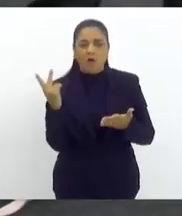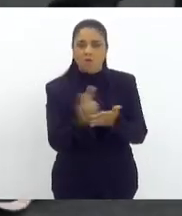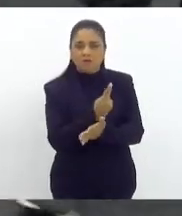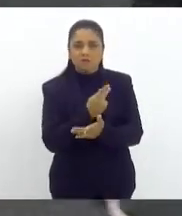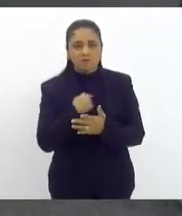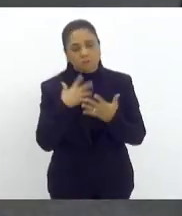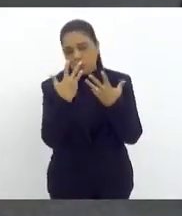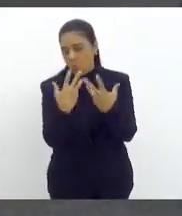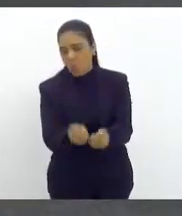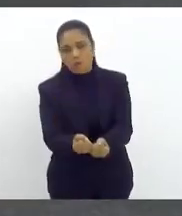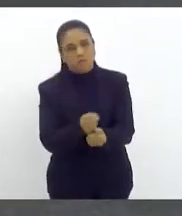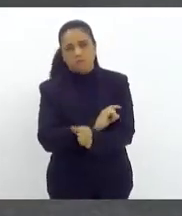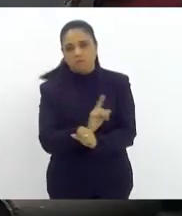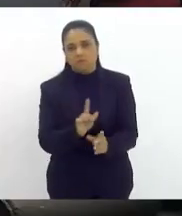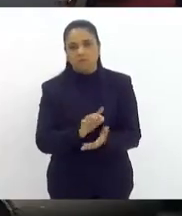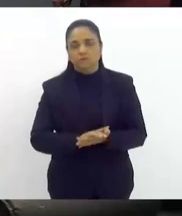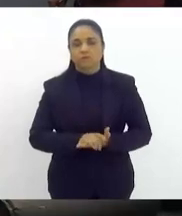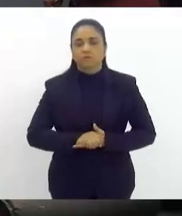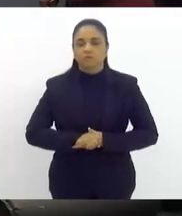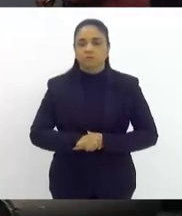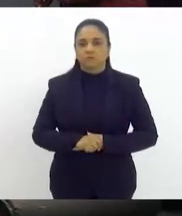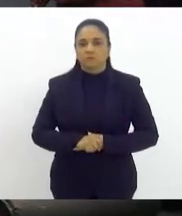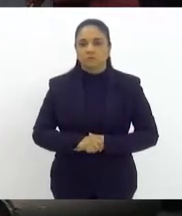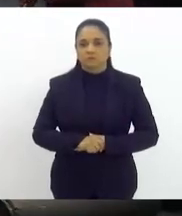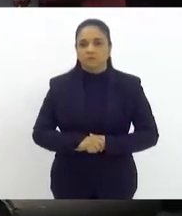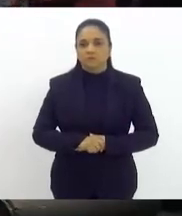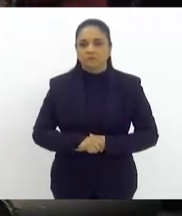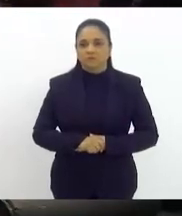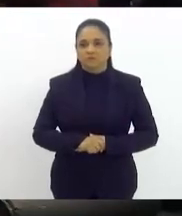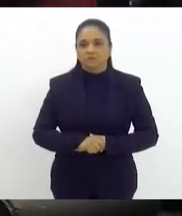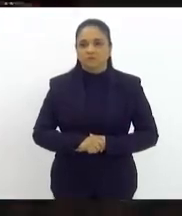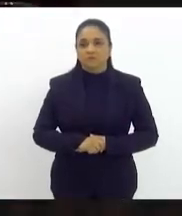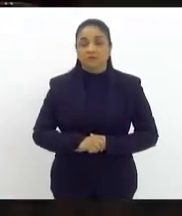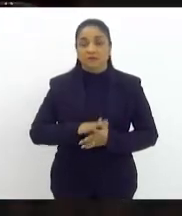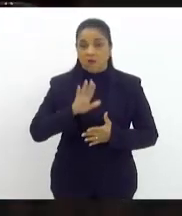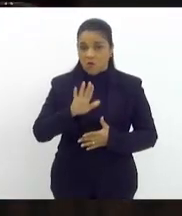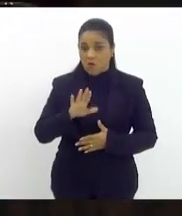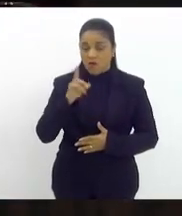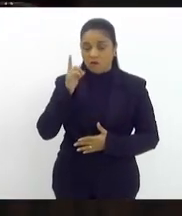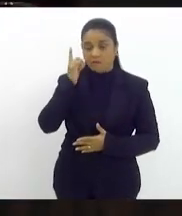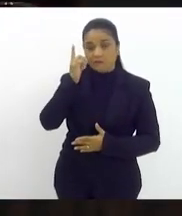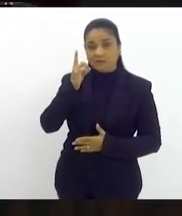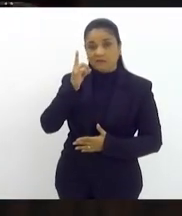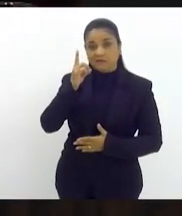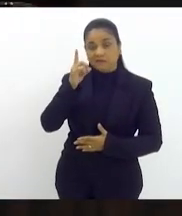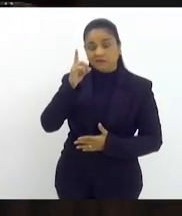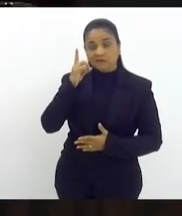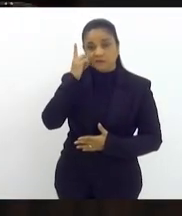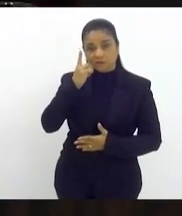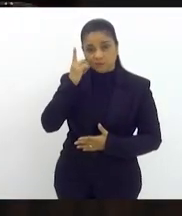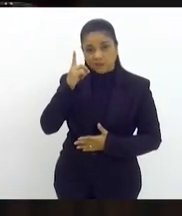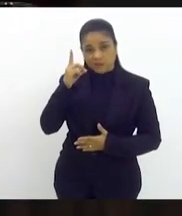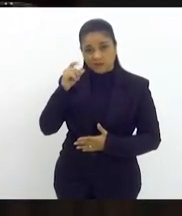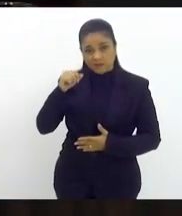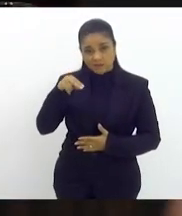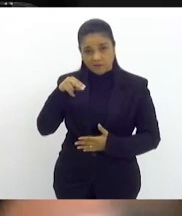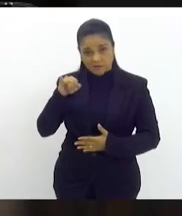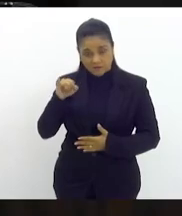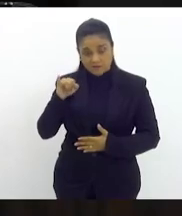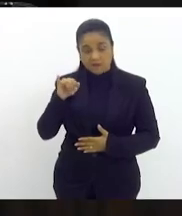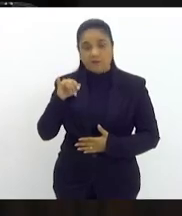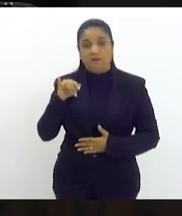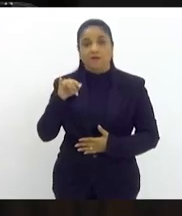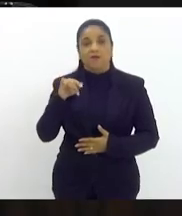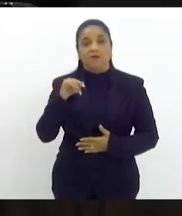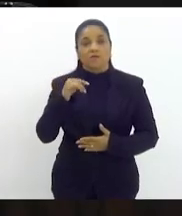inadmissível. Então, Dani, olha só, nós vamos levar esse... Deputada, nós